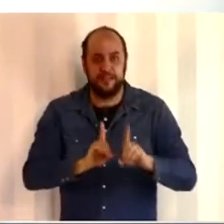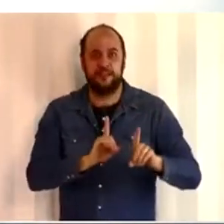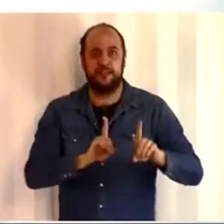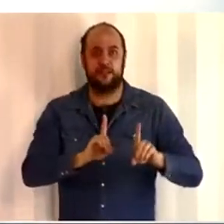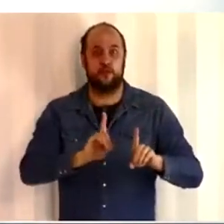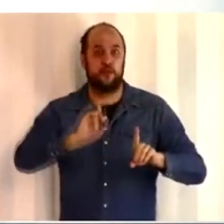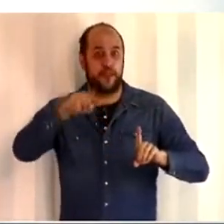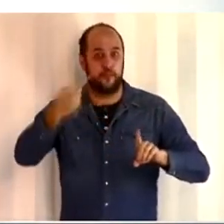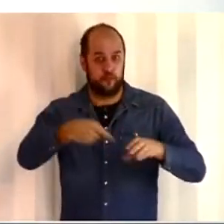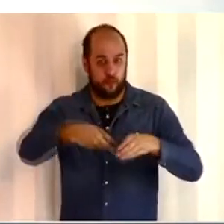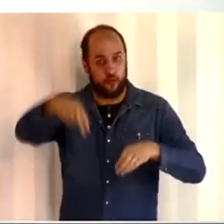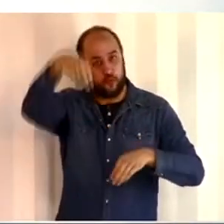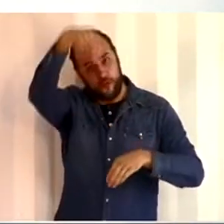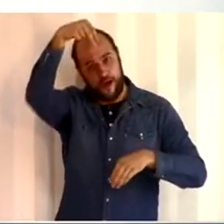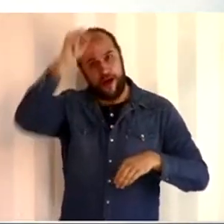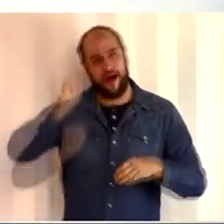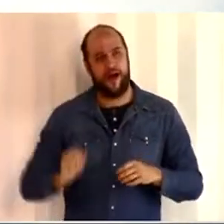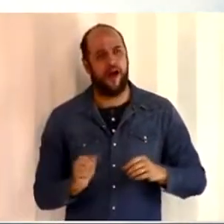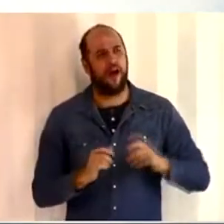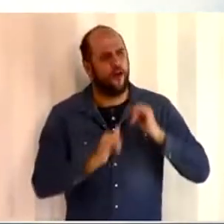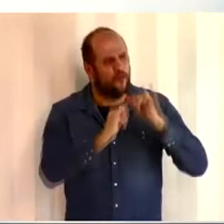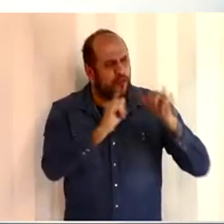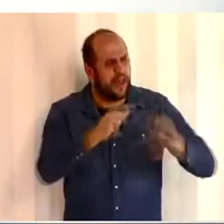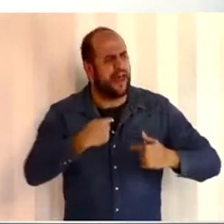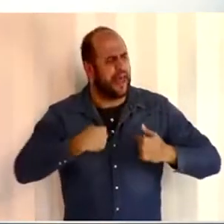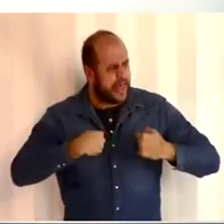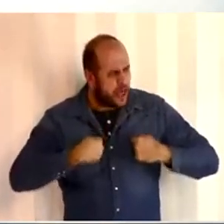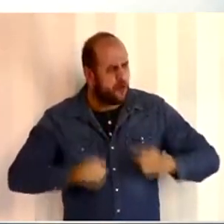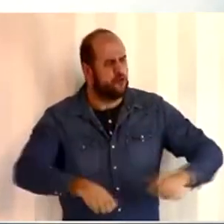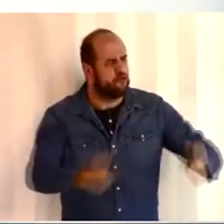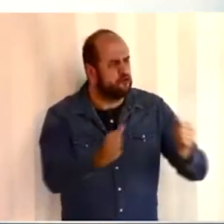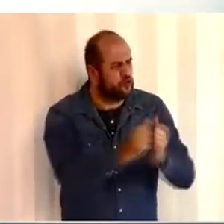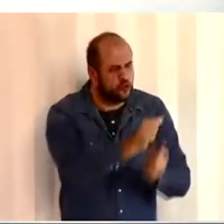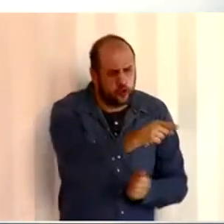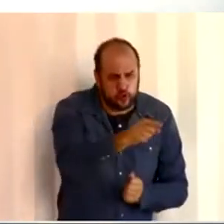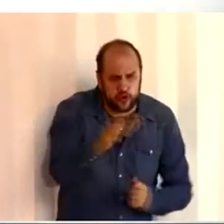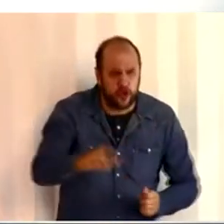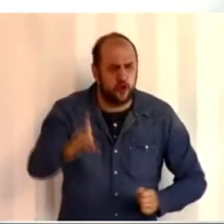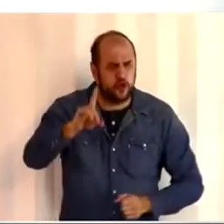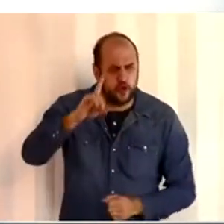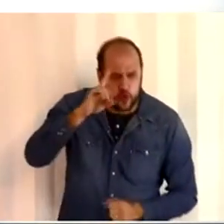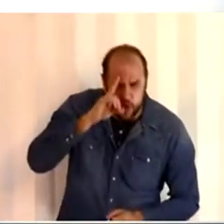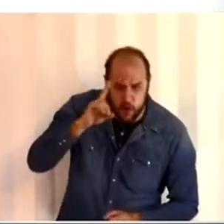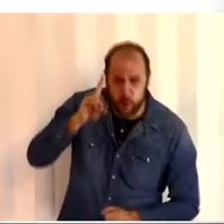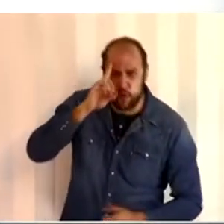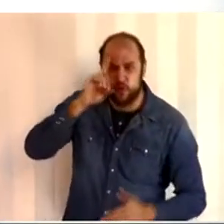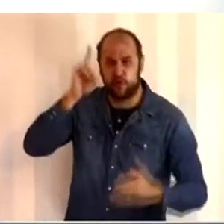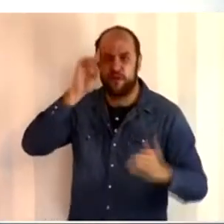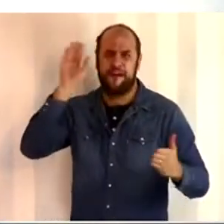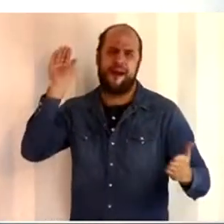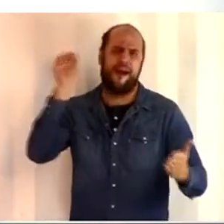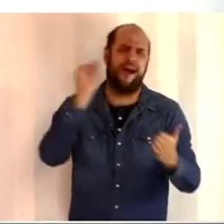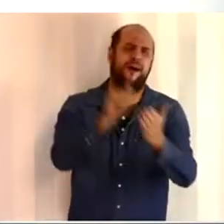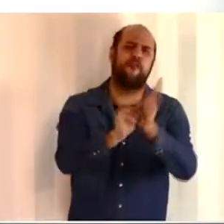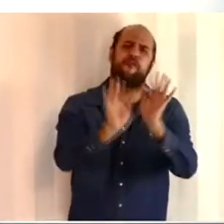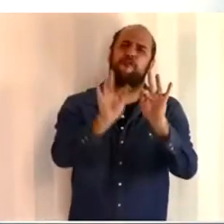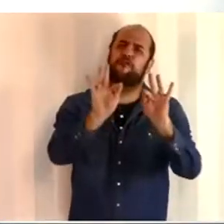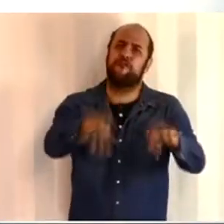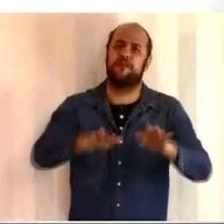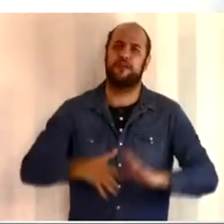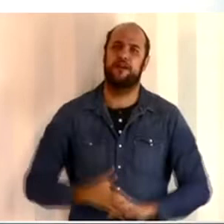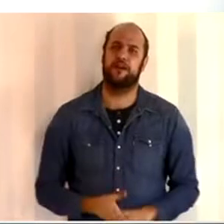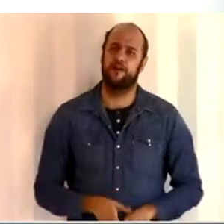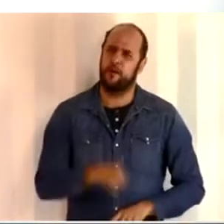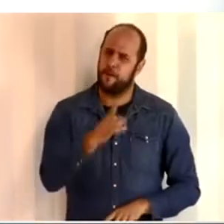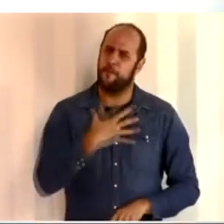da grande comissão, e eis que estarei convosco todos os dias, até a consumação dos séculos. Se isso não traz